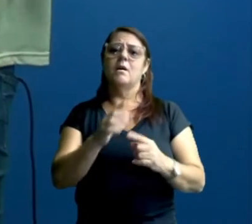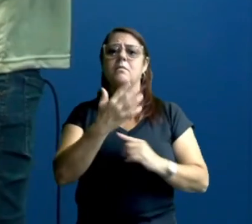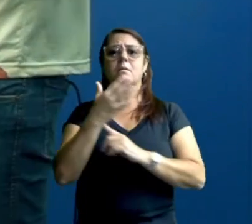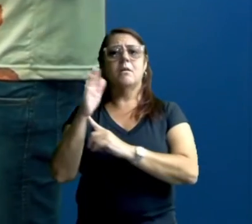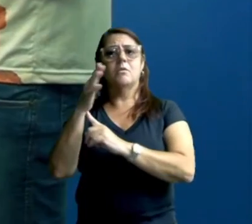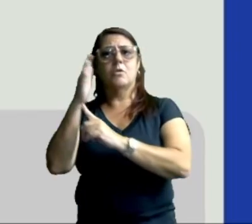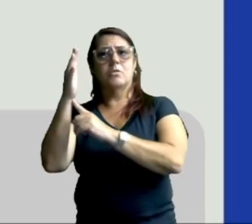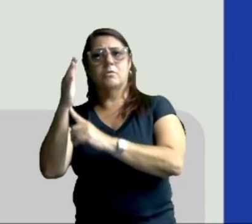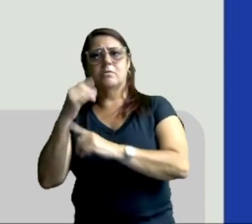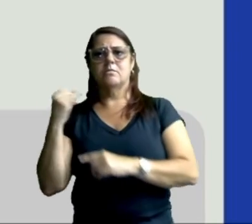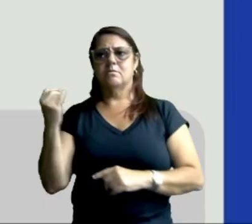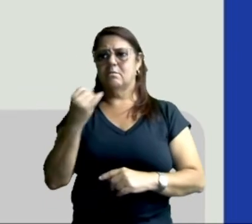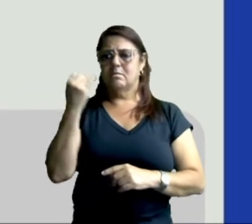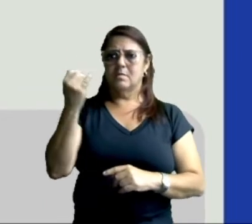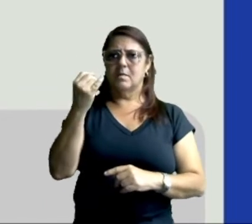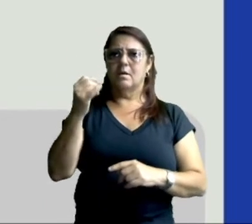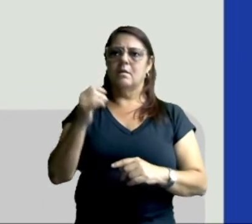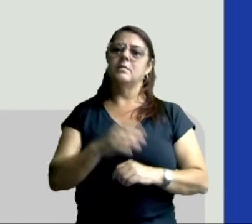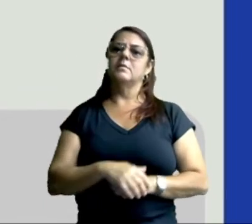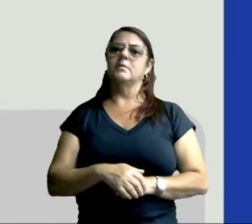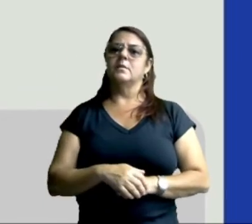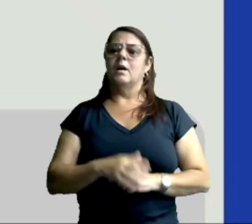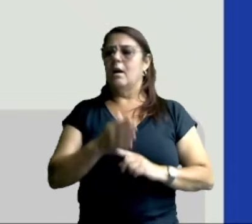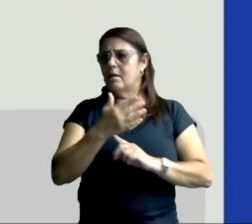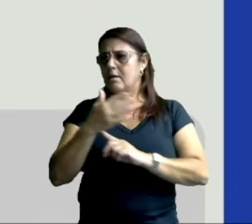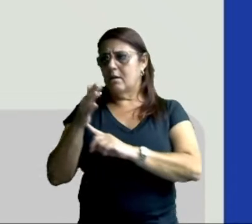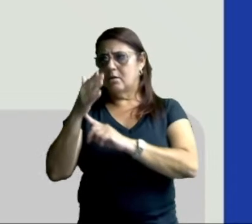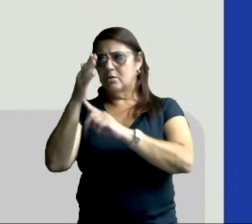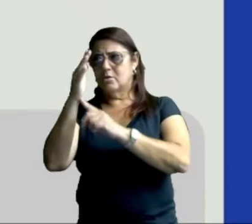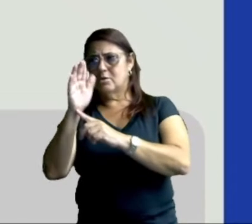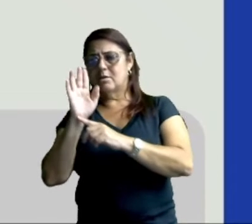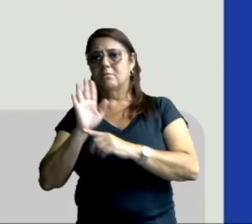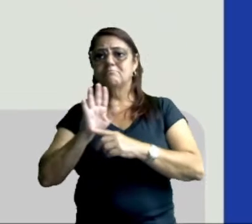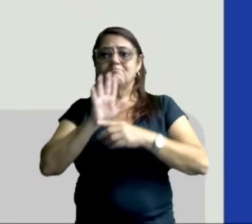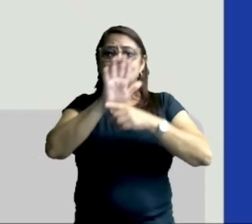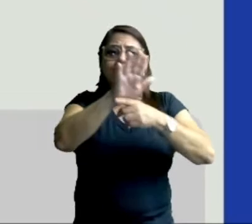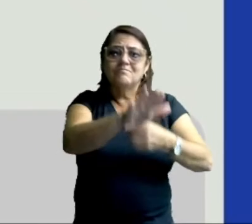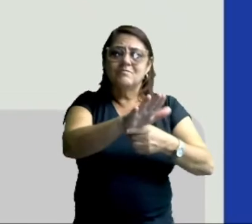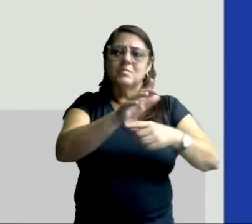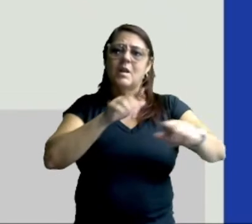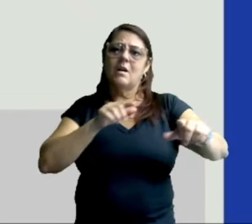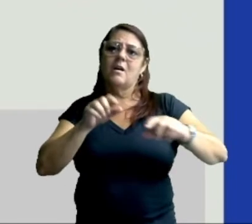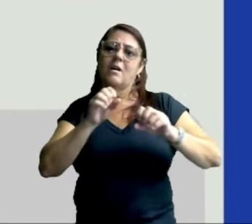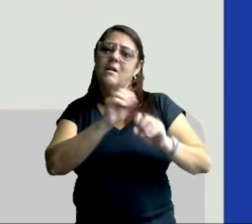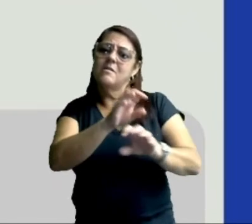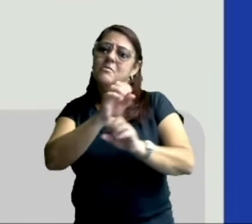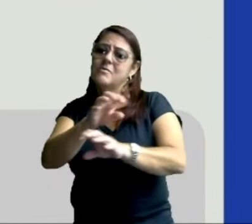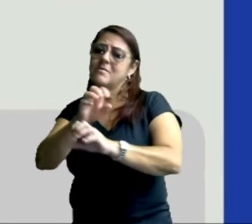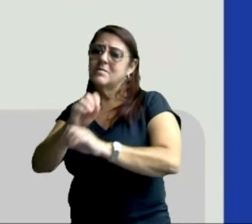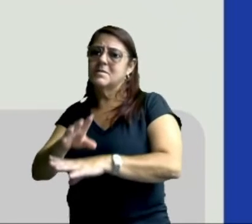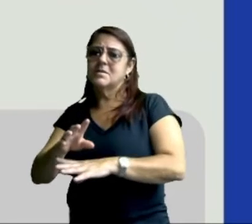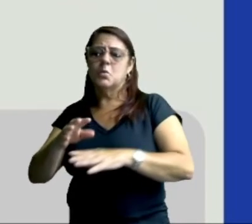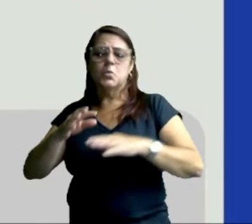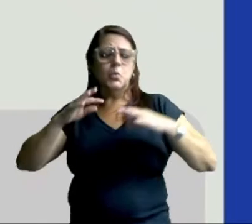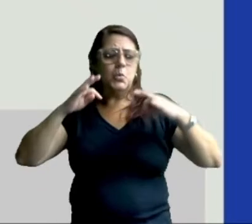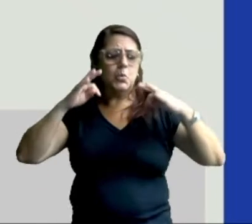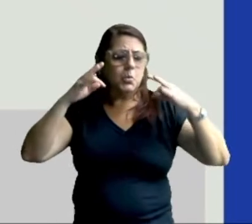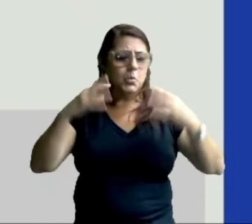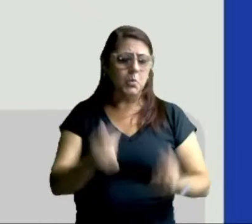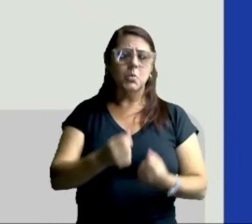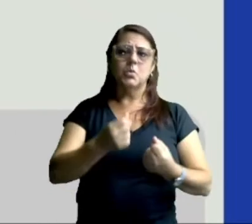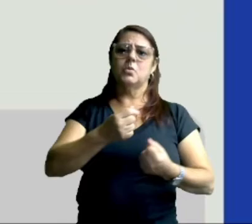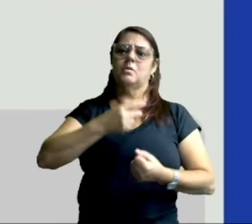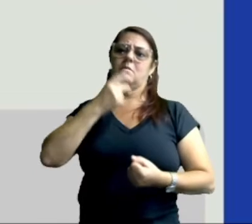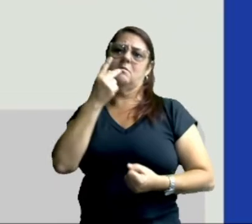fundamentais. A tecnologia a favor da educação. Ou seja, todos esses mecanismos, todos esses exemplos